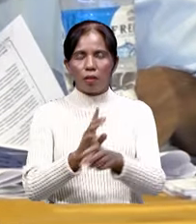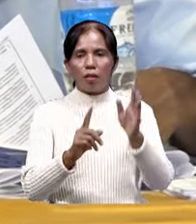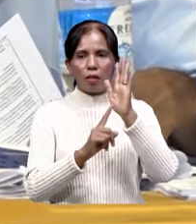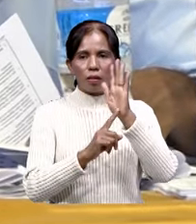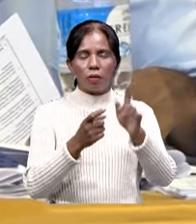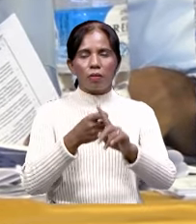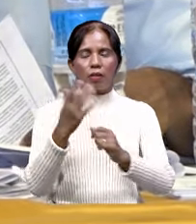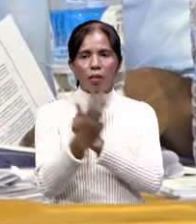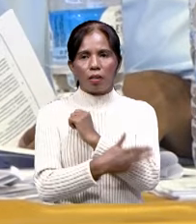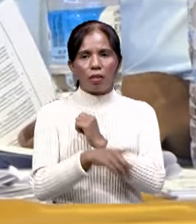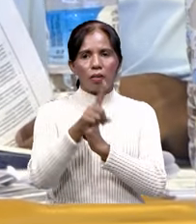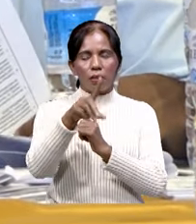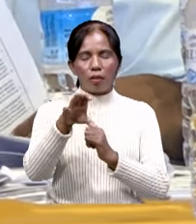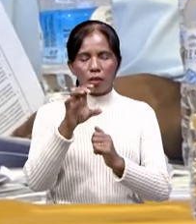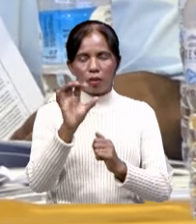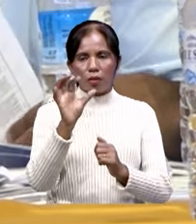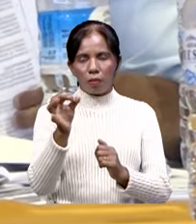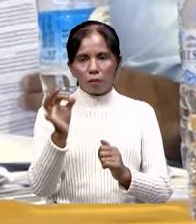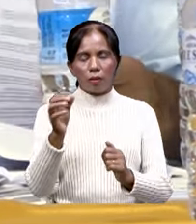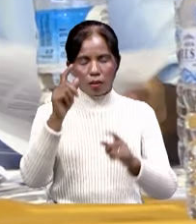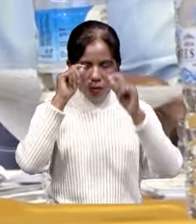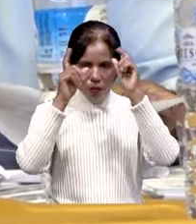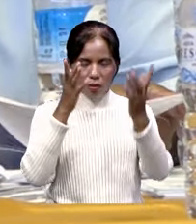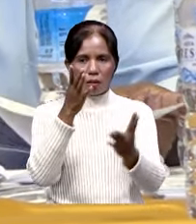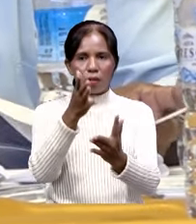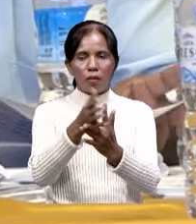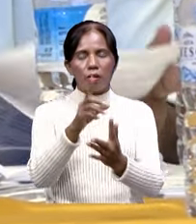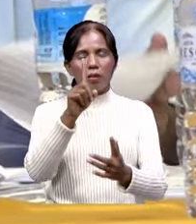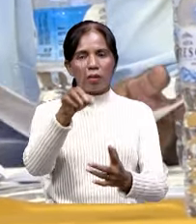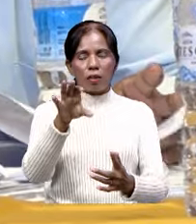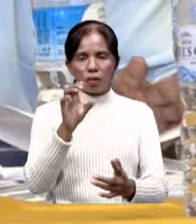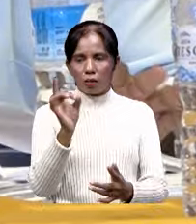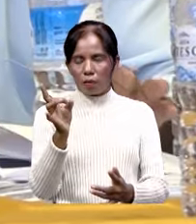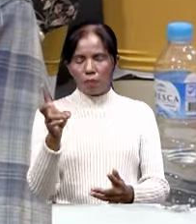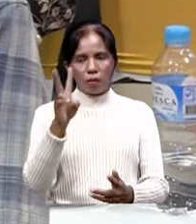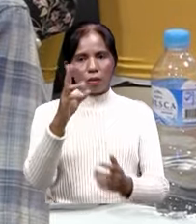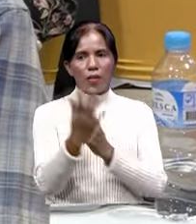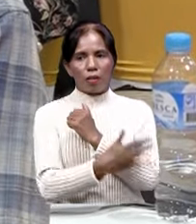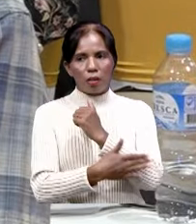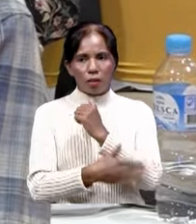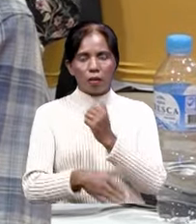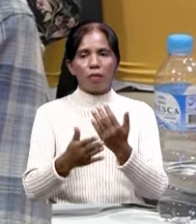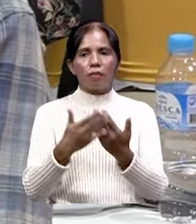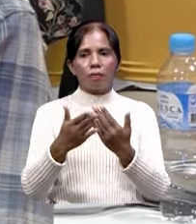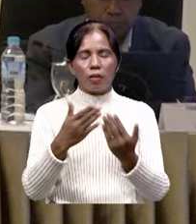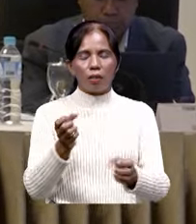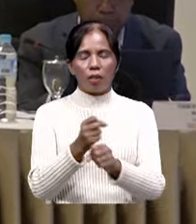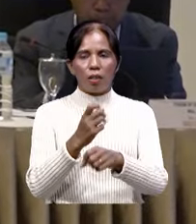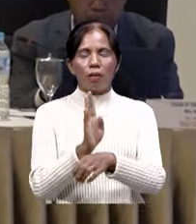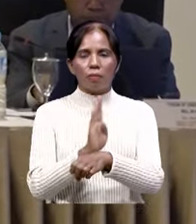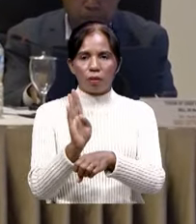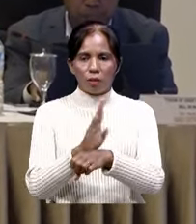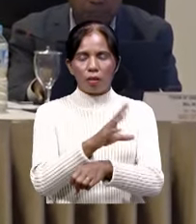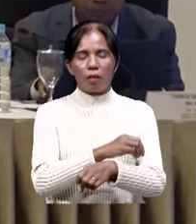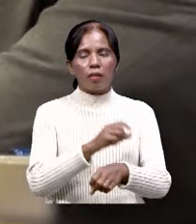husi nasau atau sida sia nolu, Timor Leste okupa posisau atau sida wal nolu resin rua, husi nasau nebe fasil halo negosiu, no posisau